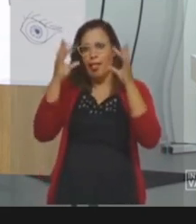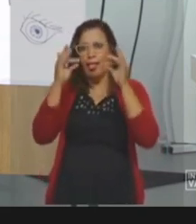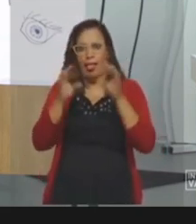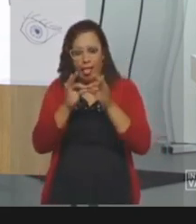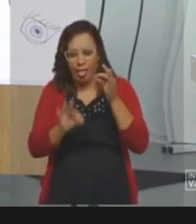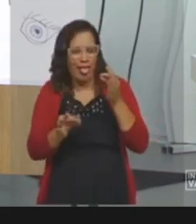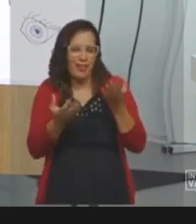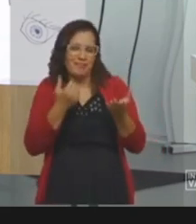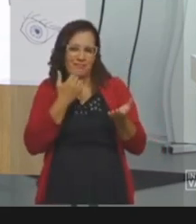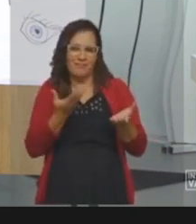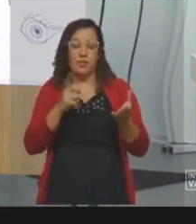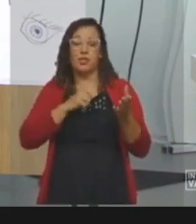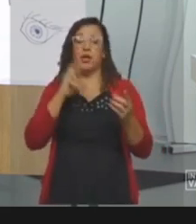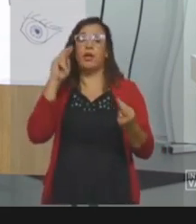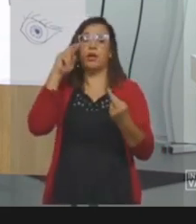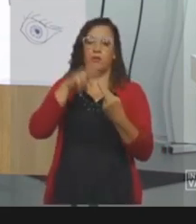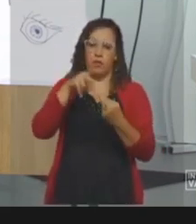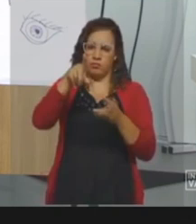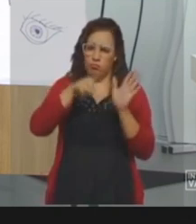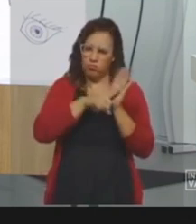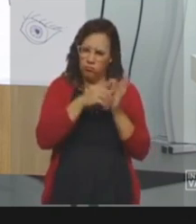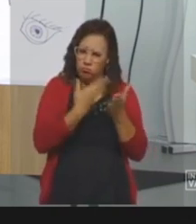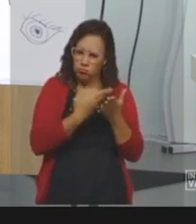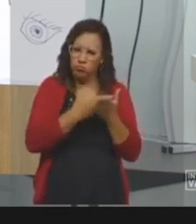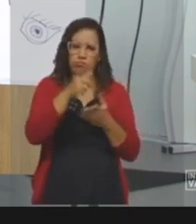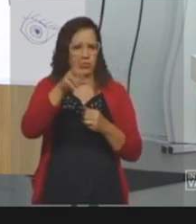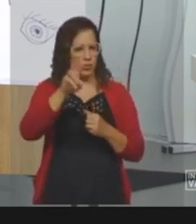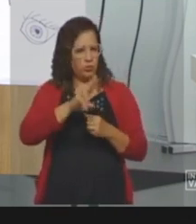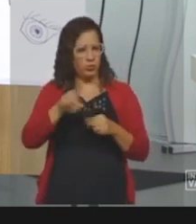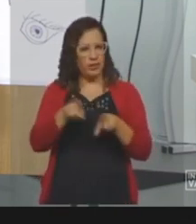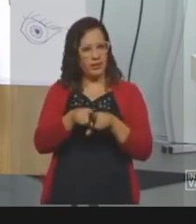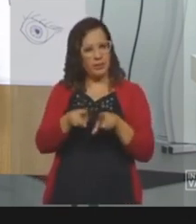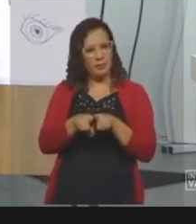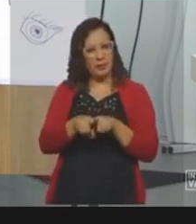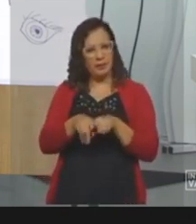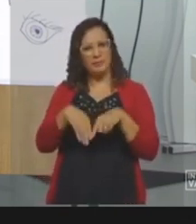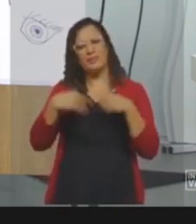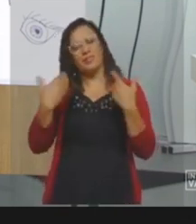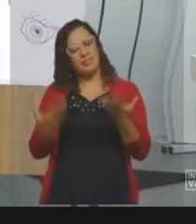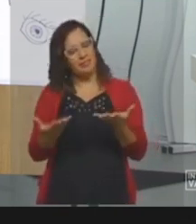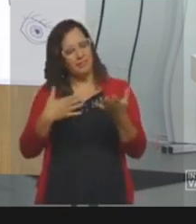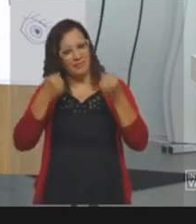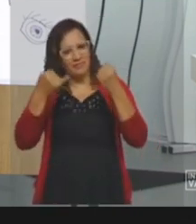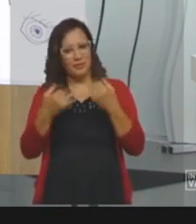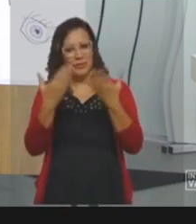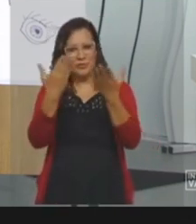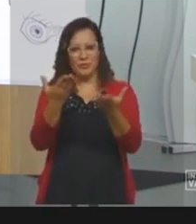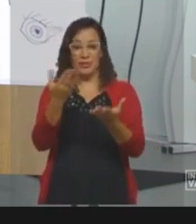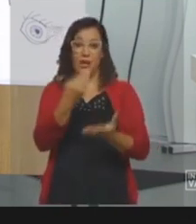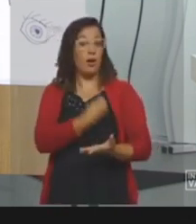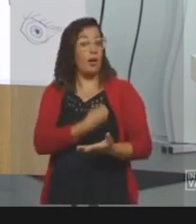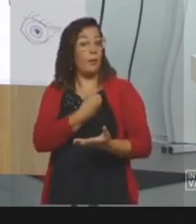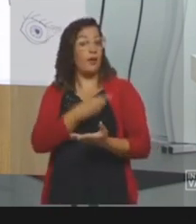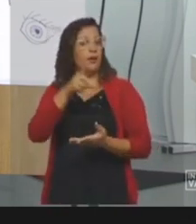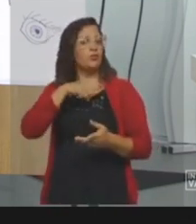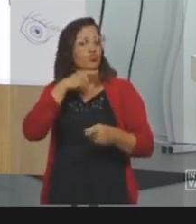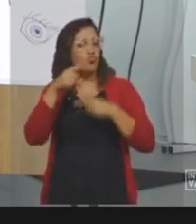outras referências bibliográficas podem ser bastante úteis. É isso que eu queria falar com você. Participe lá do Tira